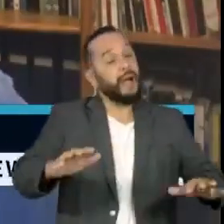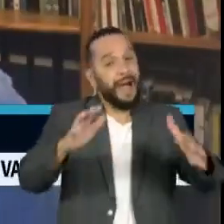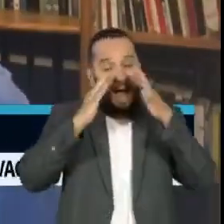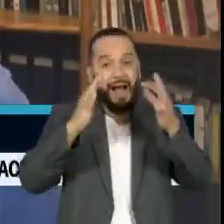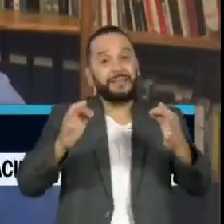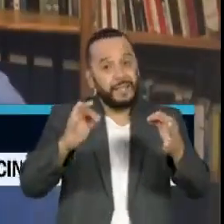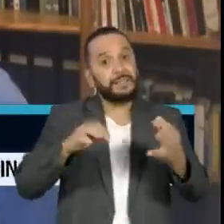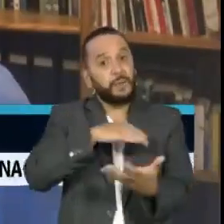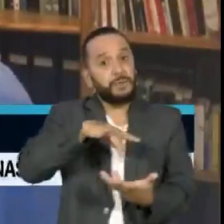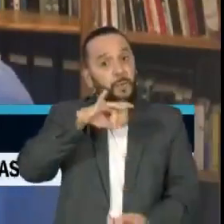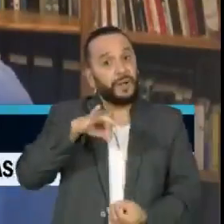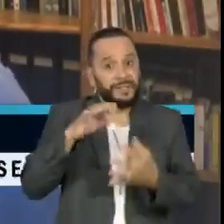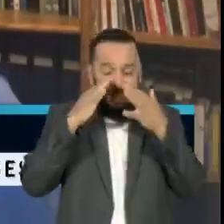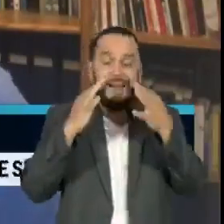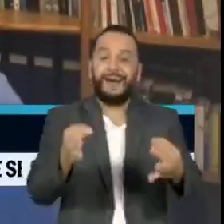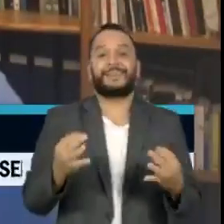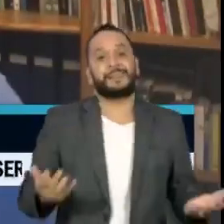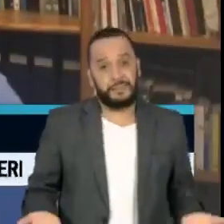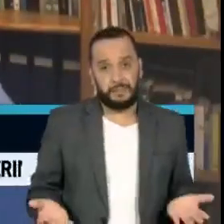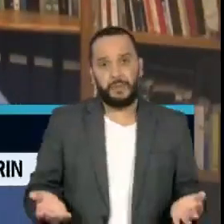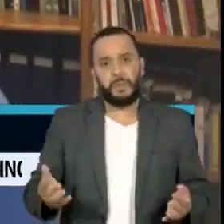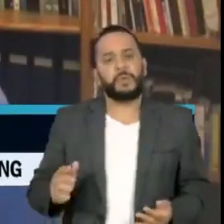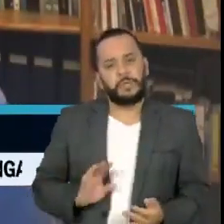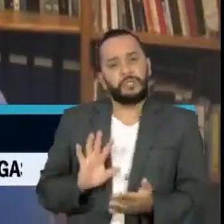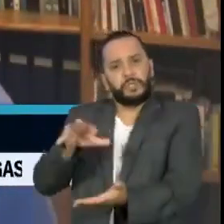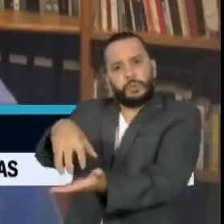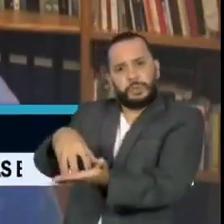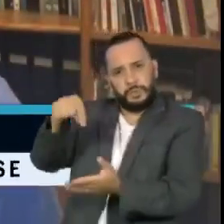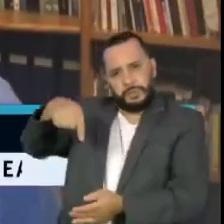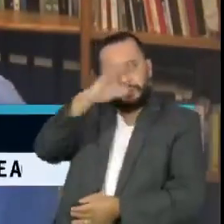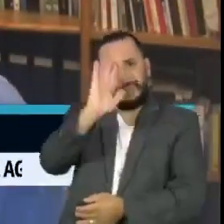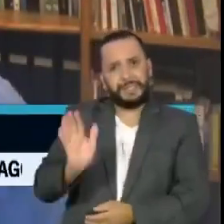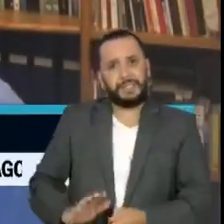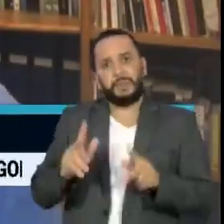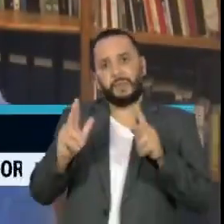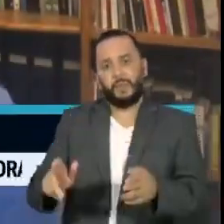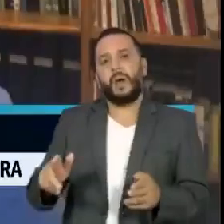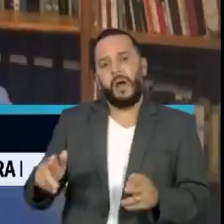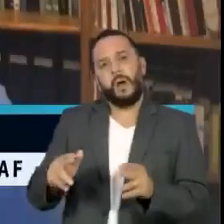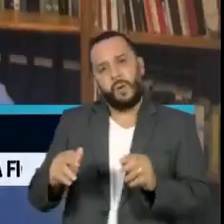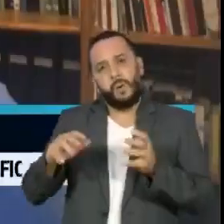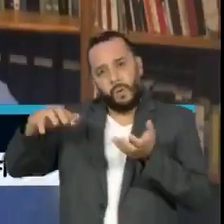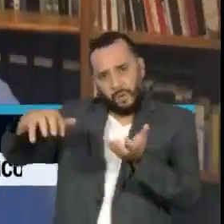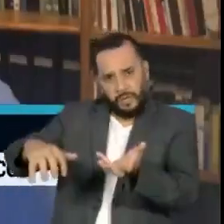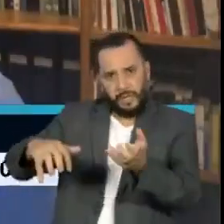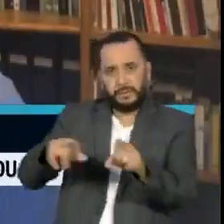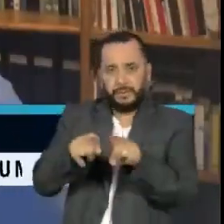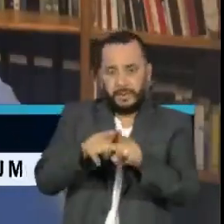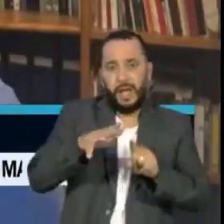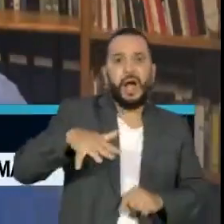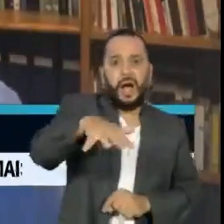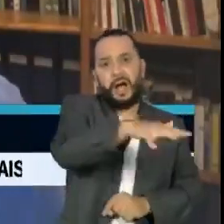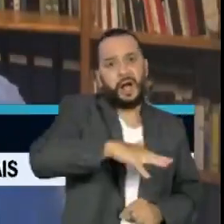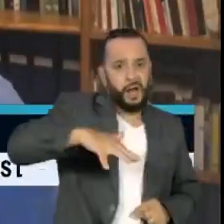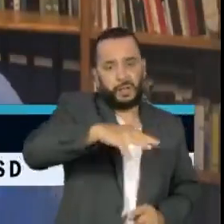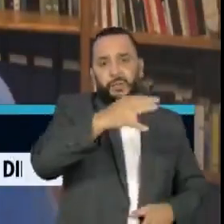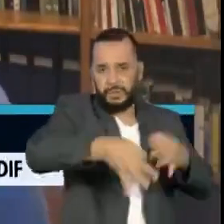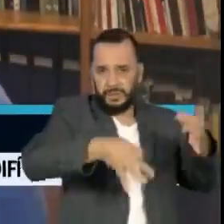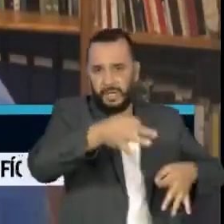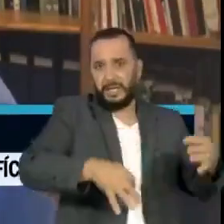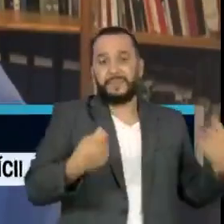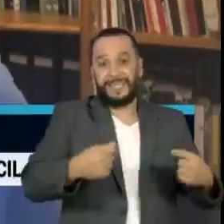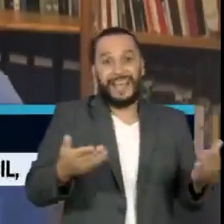alerta e exige das instituições brasileiras, como o Congresso Nacional e o Poder Judiciário, que tomemos desde